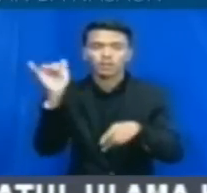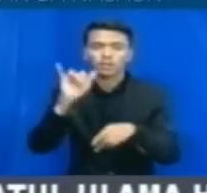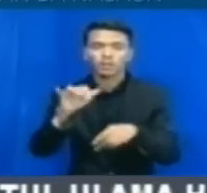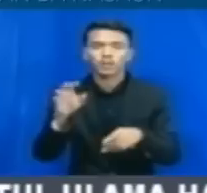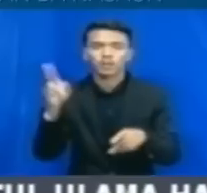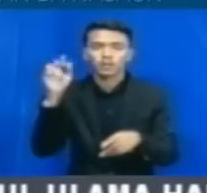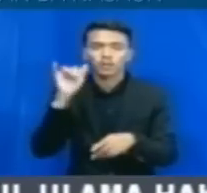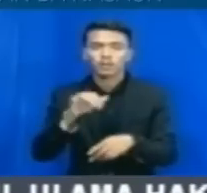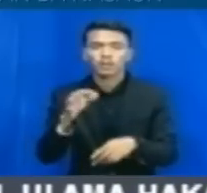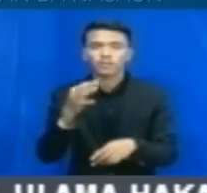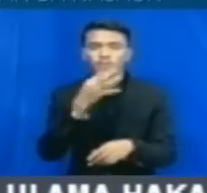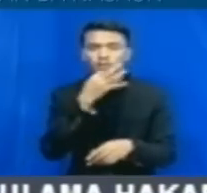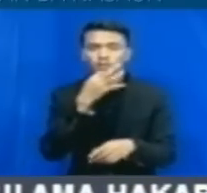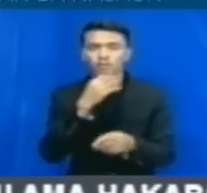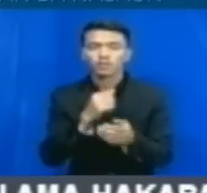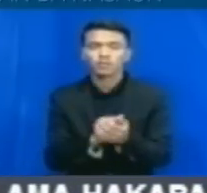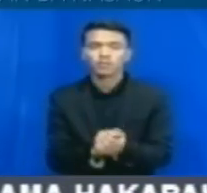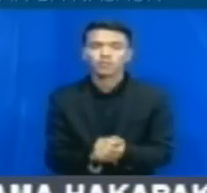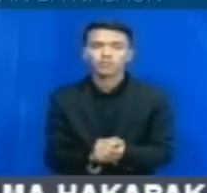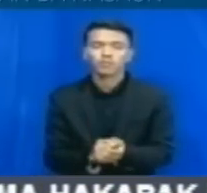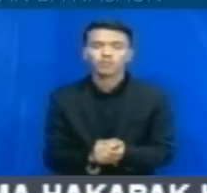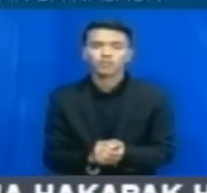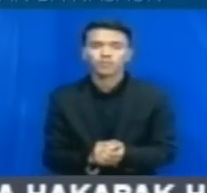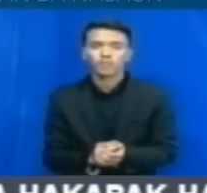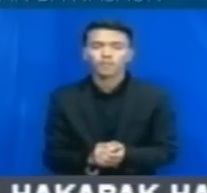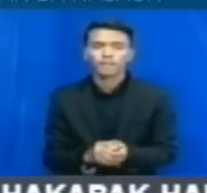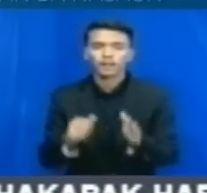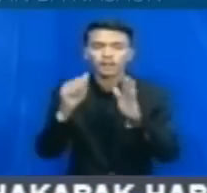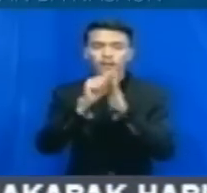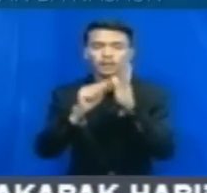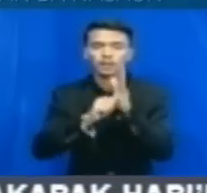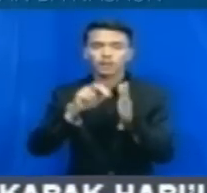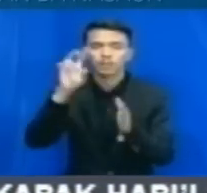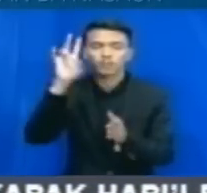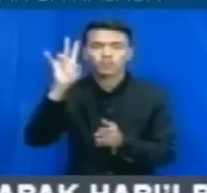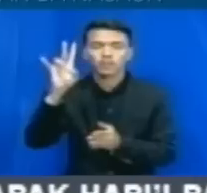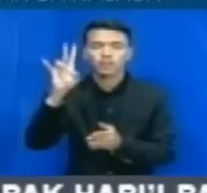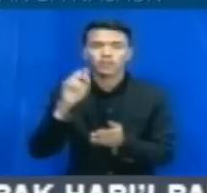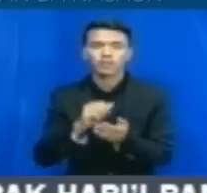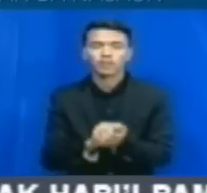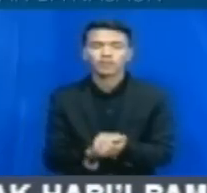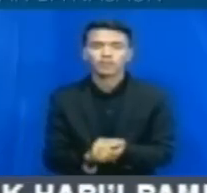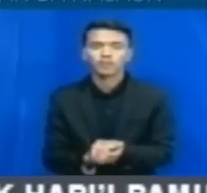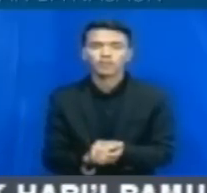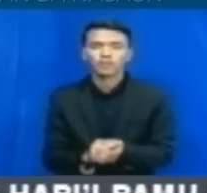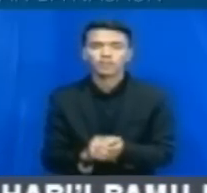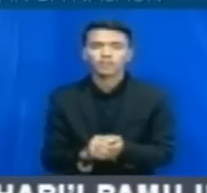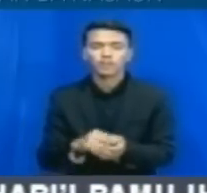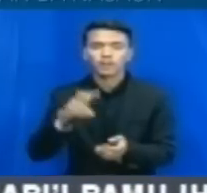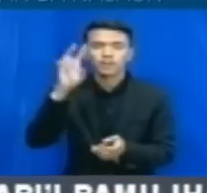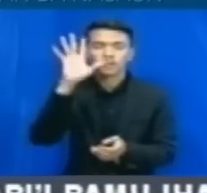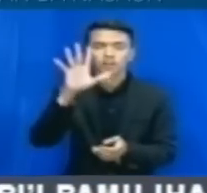comete tráfico se comete tráfico né artigo 7 nem bem nem moldura penal 5 a